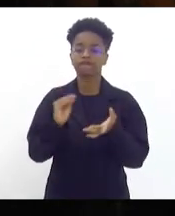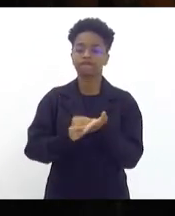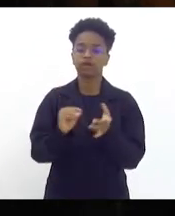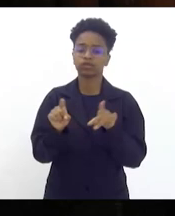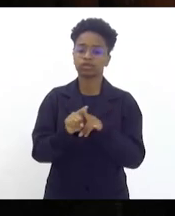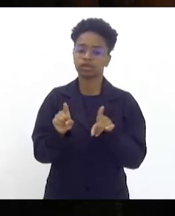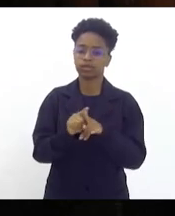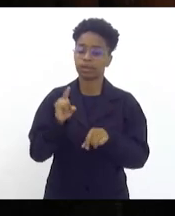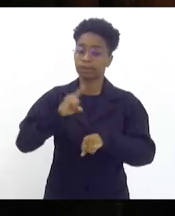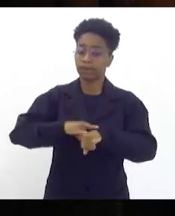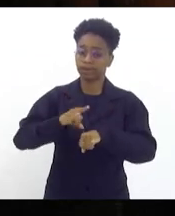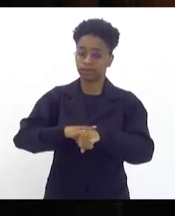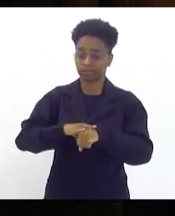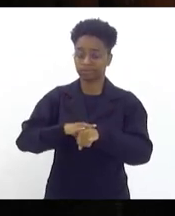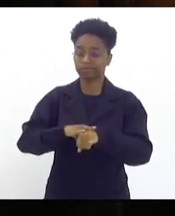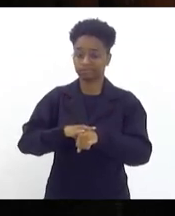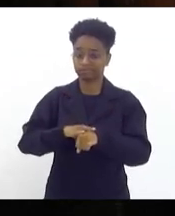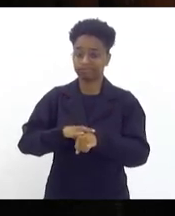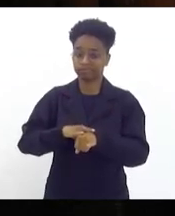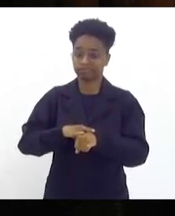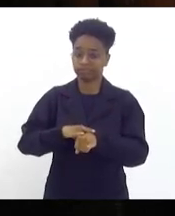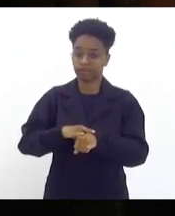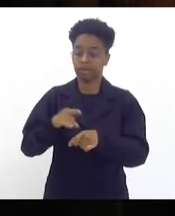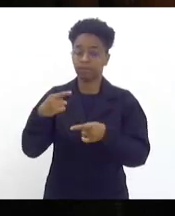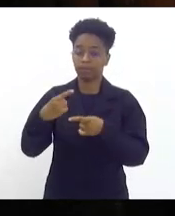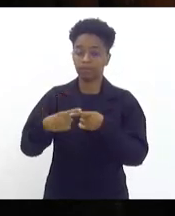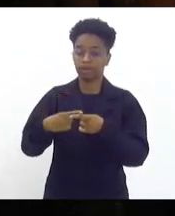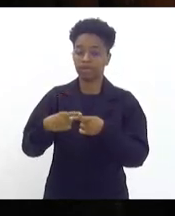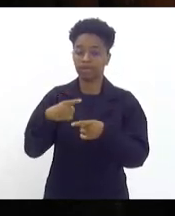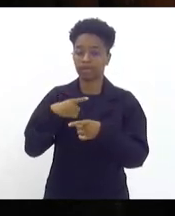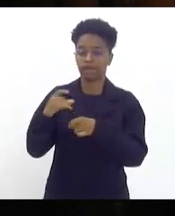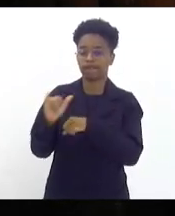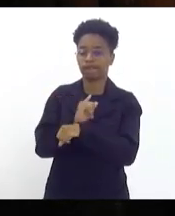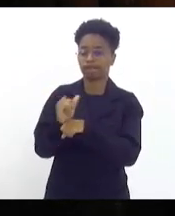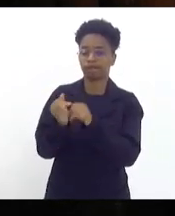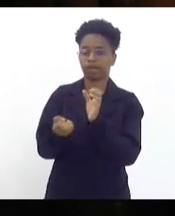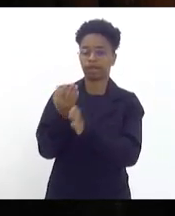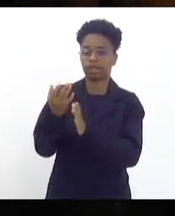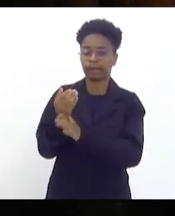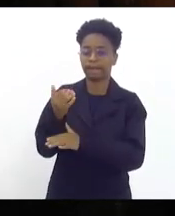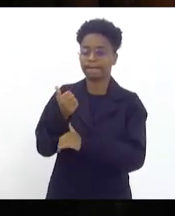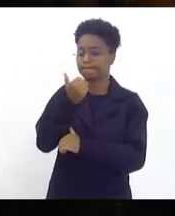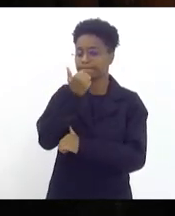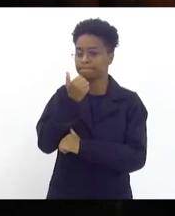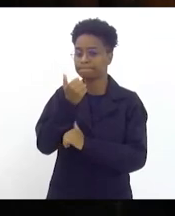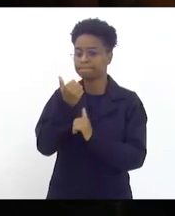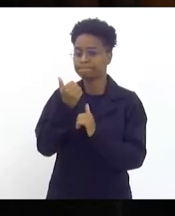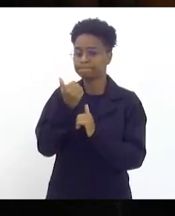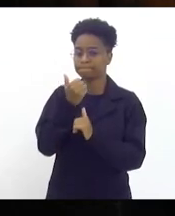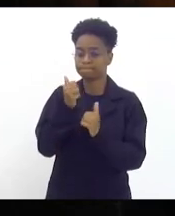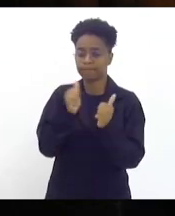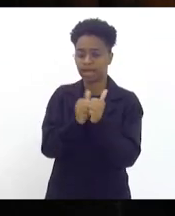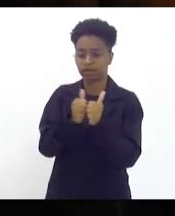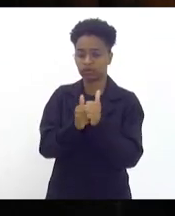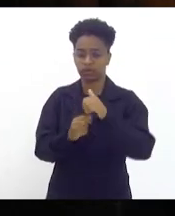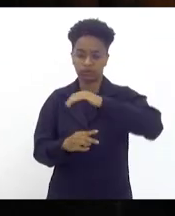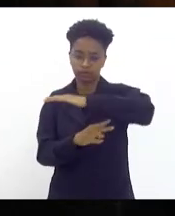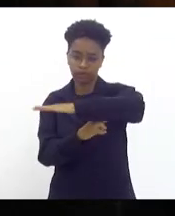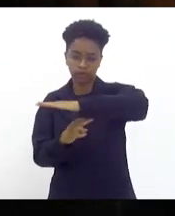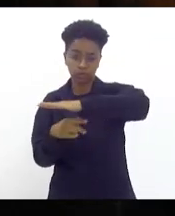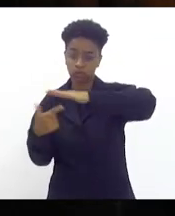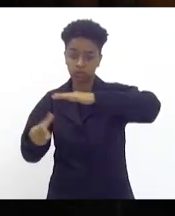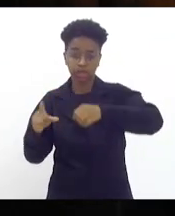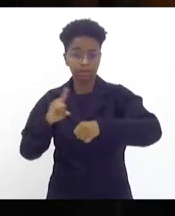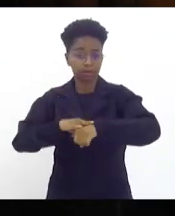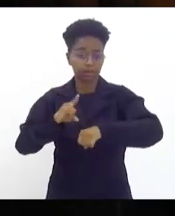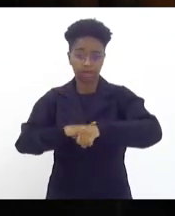banheiro naqueles quartéis improvisados embaixo do viaduto como se mendigos fossem não há